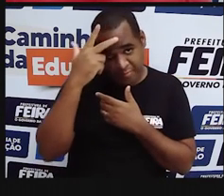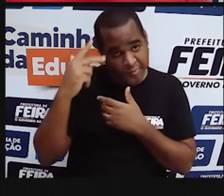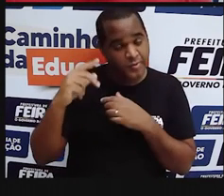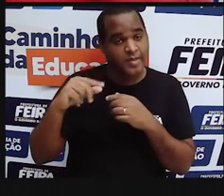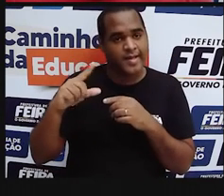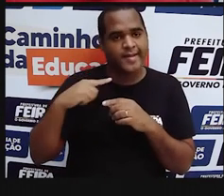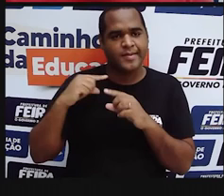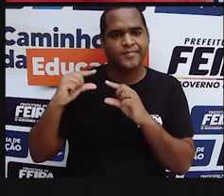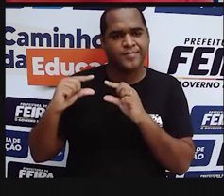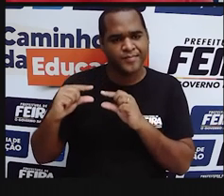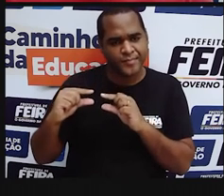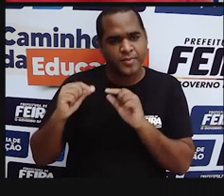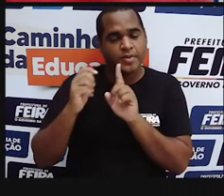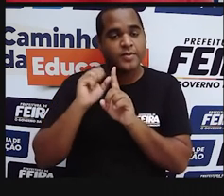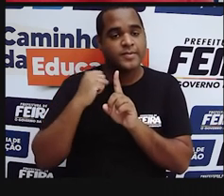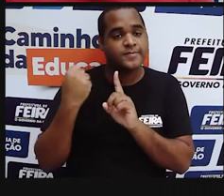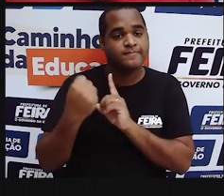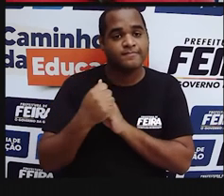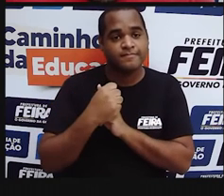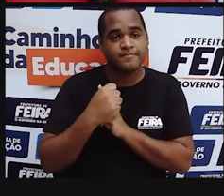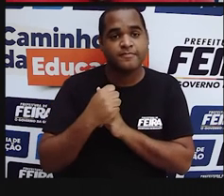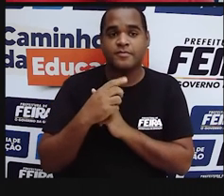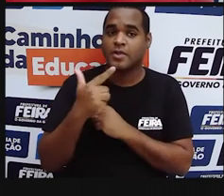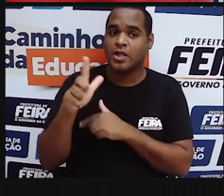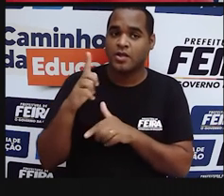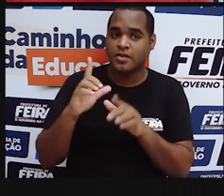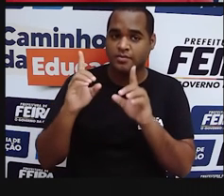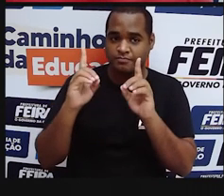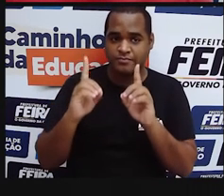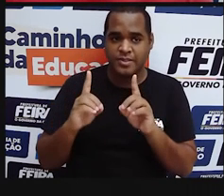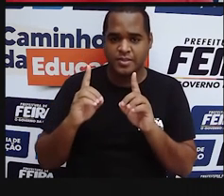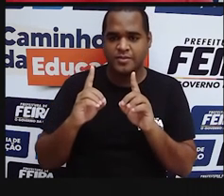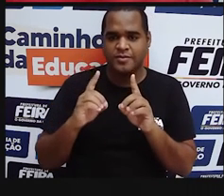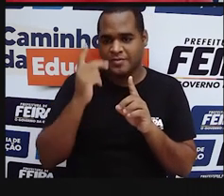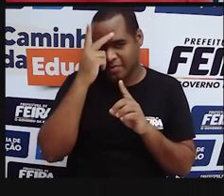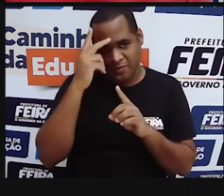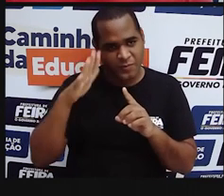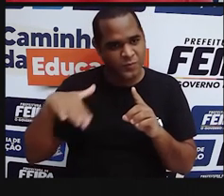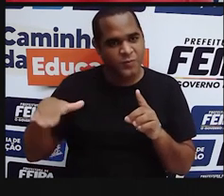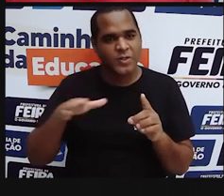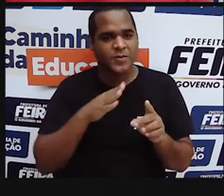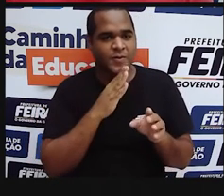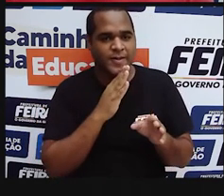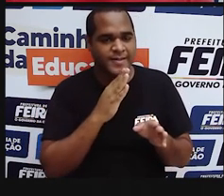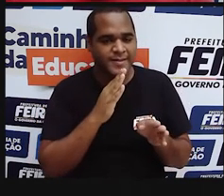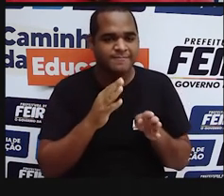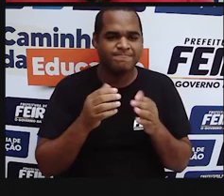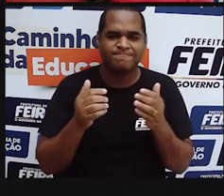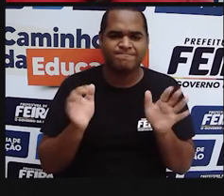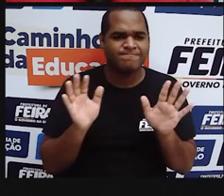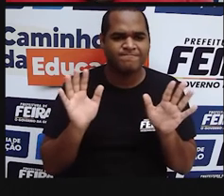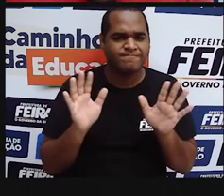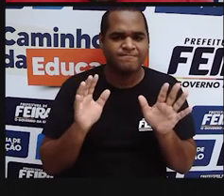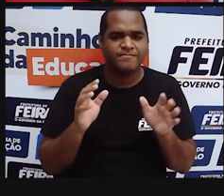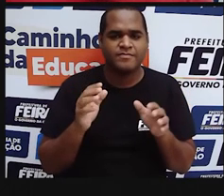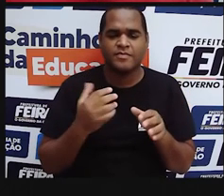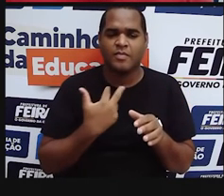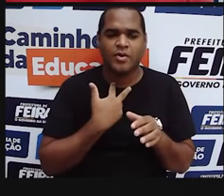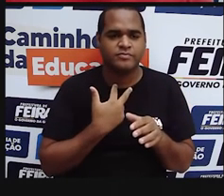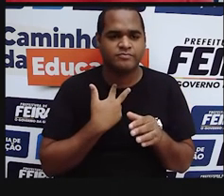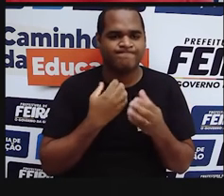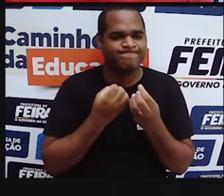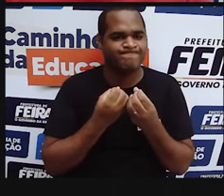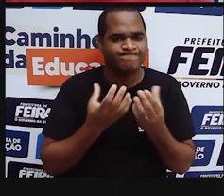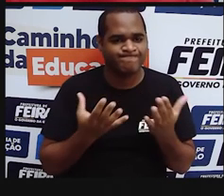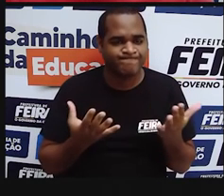uma minoria da sociedade. A maioria da sociedade não tinha direito à cidadania e, portanto,